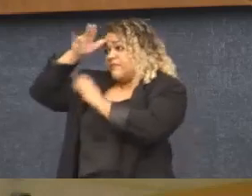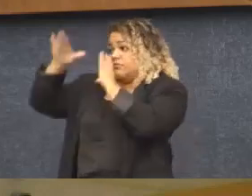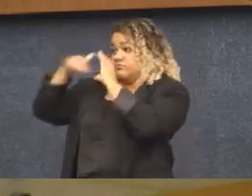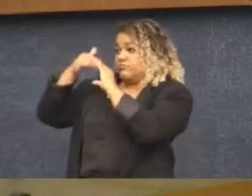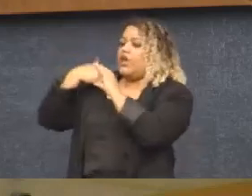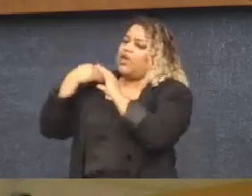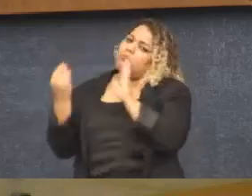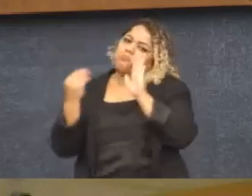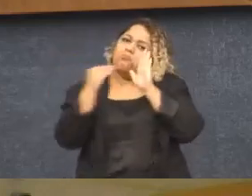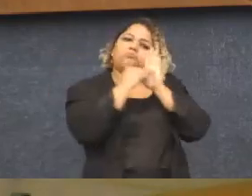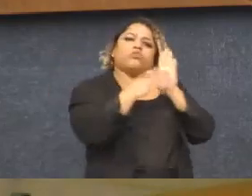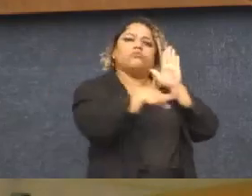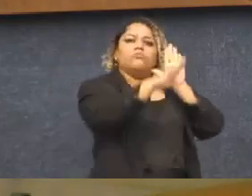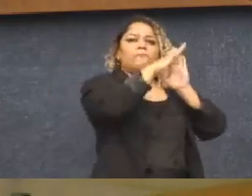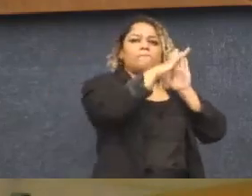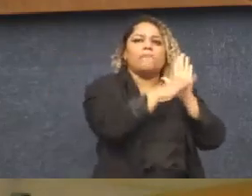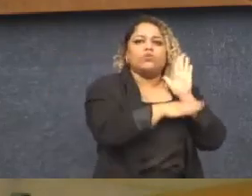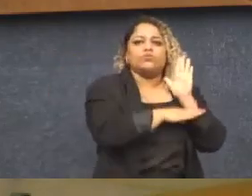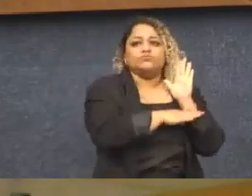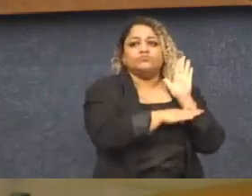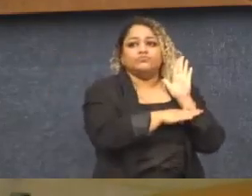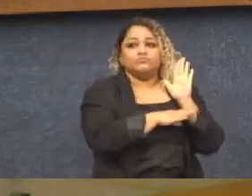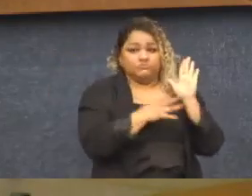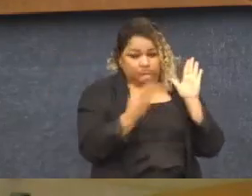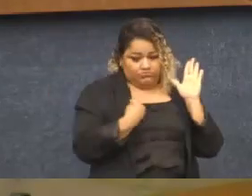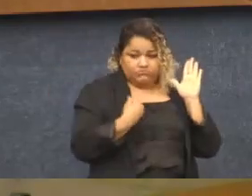Eu pautei.